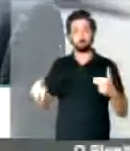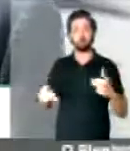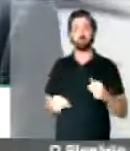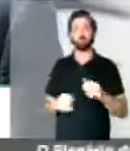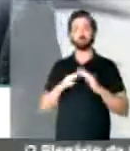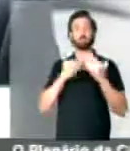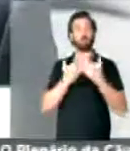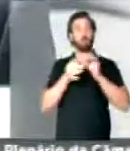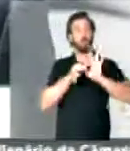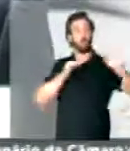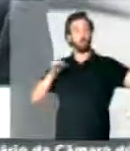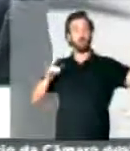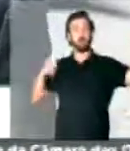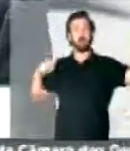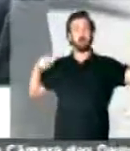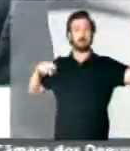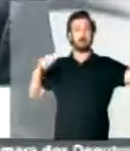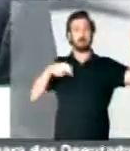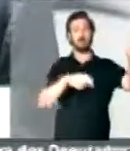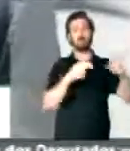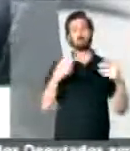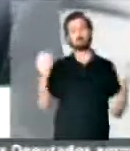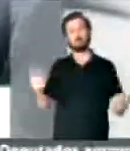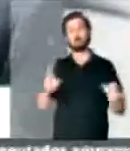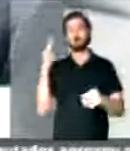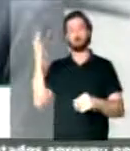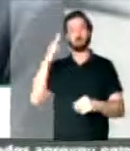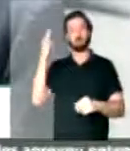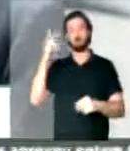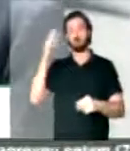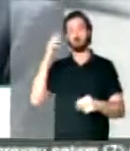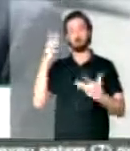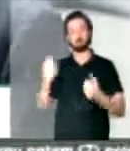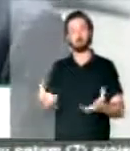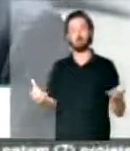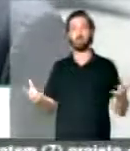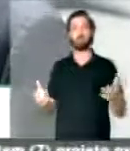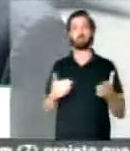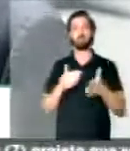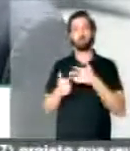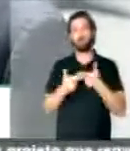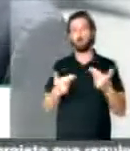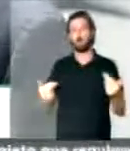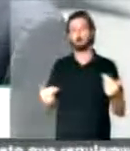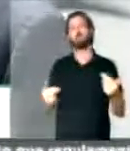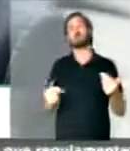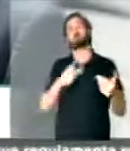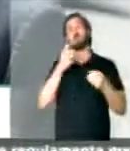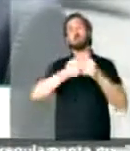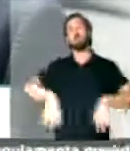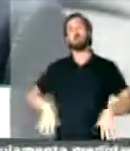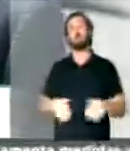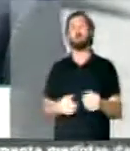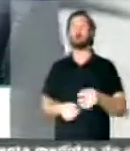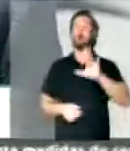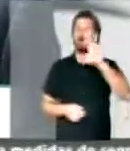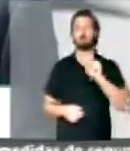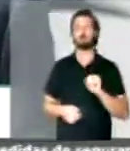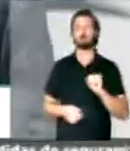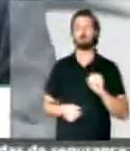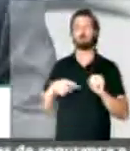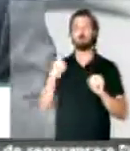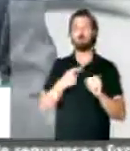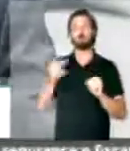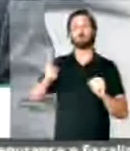suas escolas. Por isso é inadmissível qualquer gesto que vá na direção de trazer qualquer prejuízo. Aliás, temos